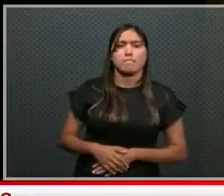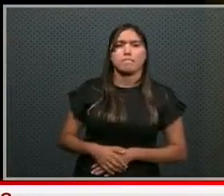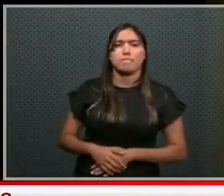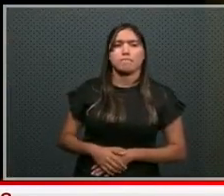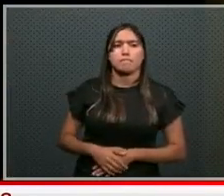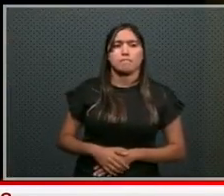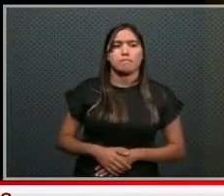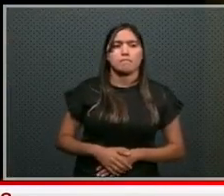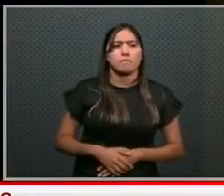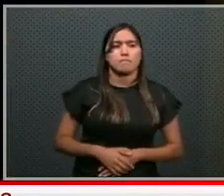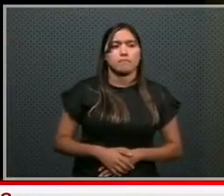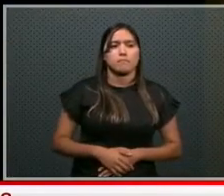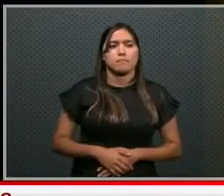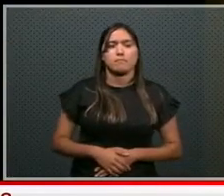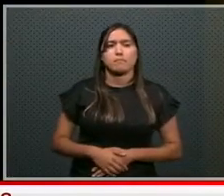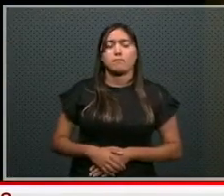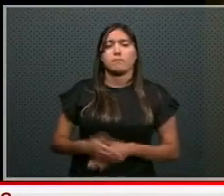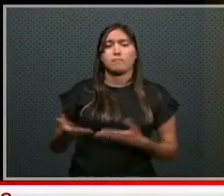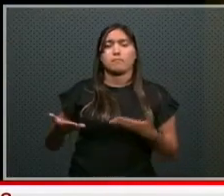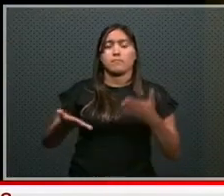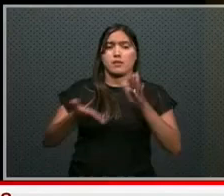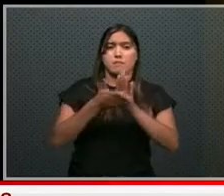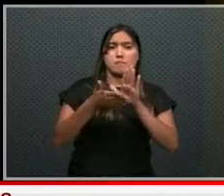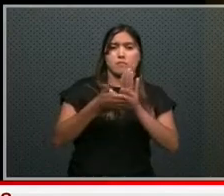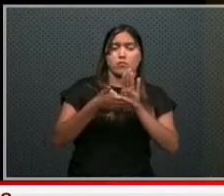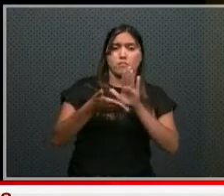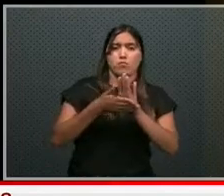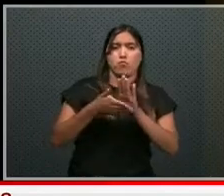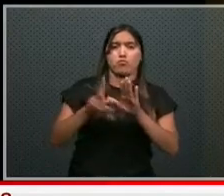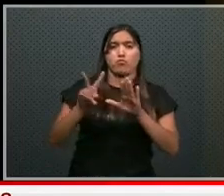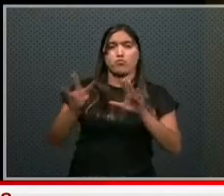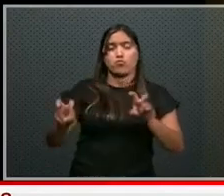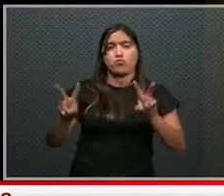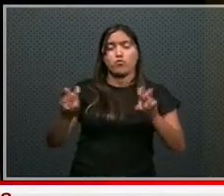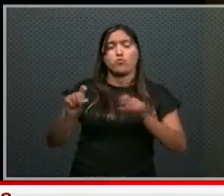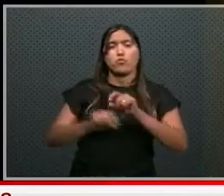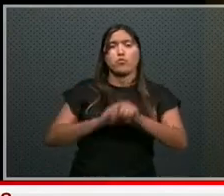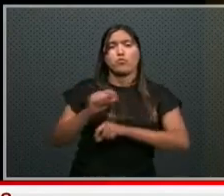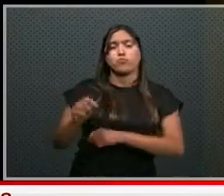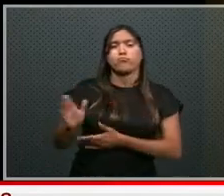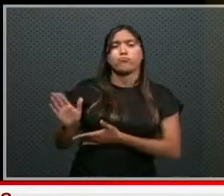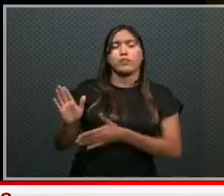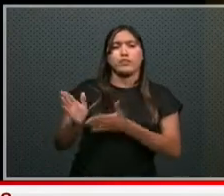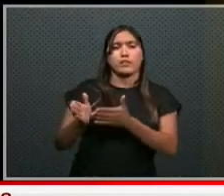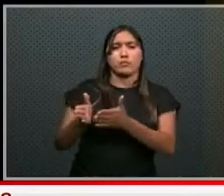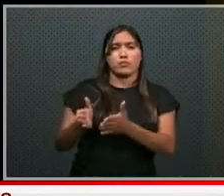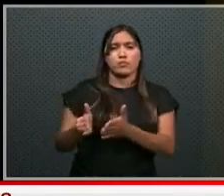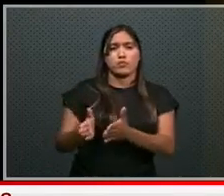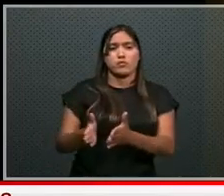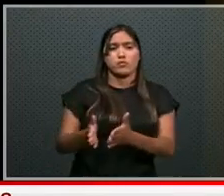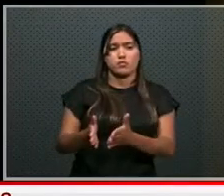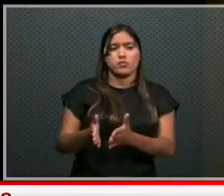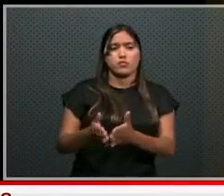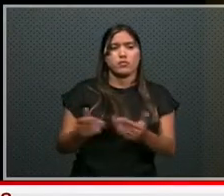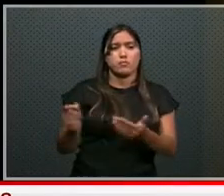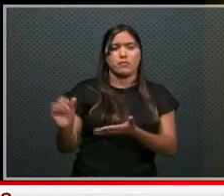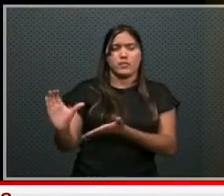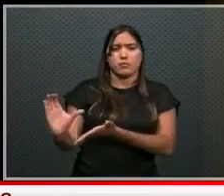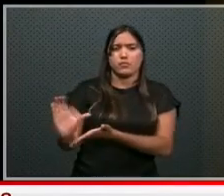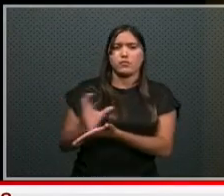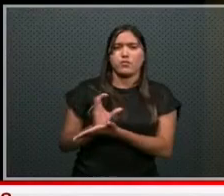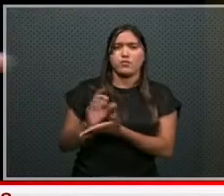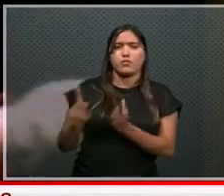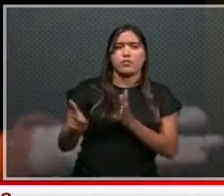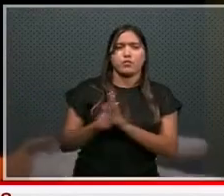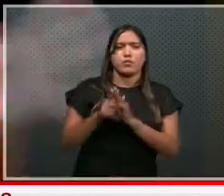vem com a proposta de solicitar recurso através de mim da parlamentar que isso é muito importante para garantir